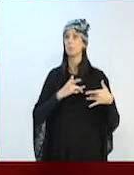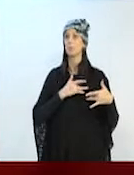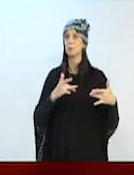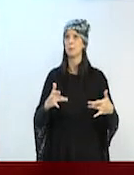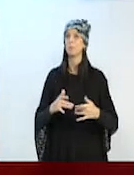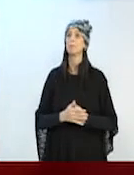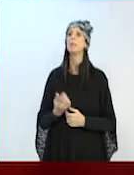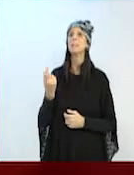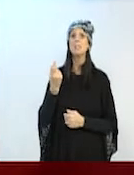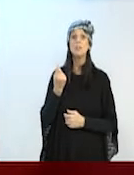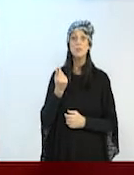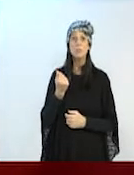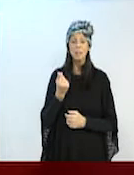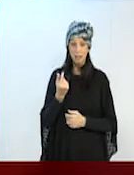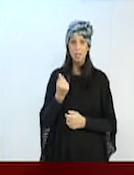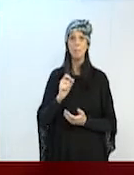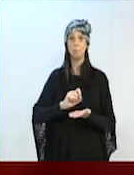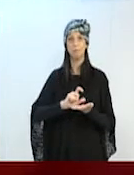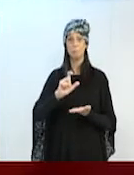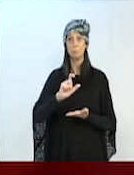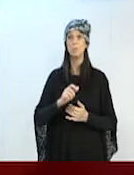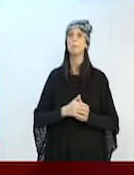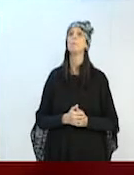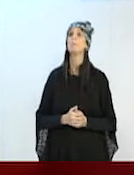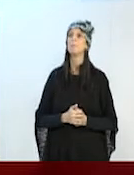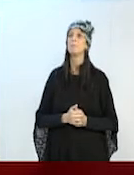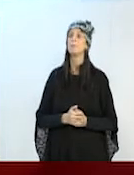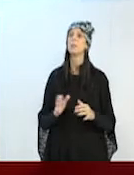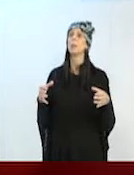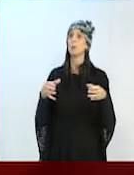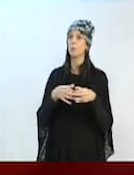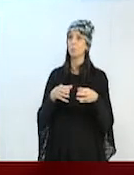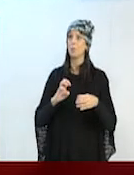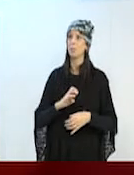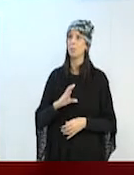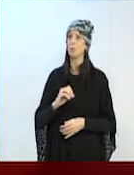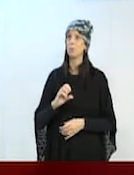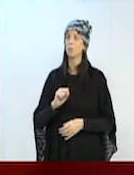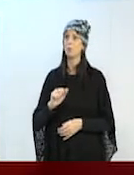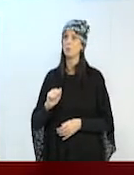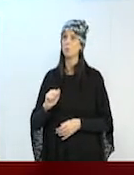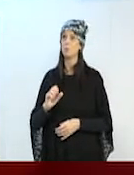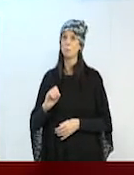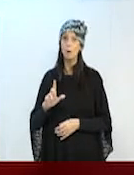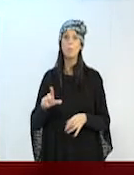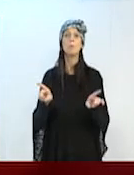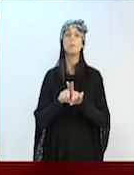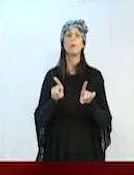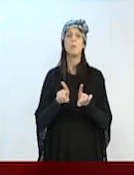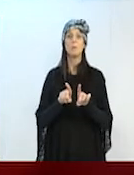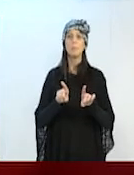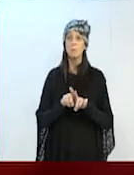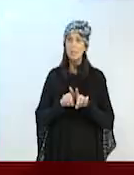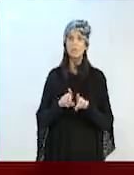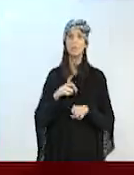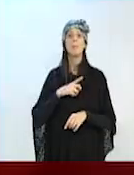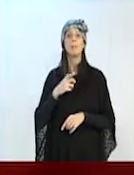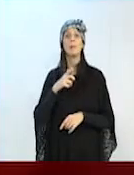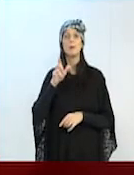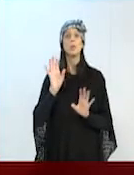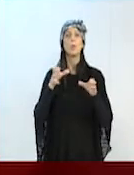Rotativo da Economia Solidária, gerido pela Vitrine Ecosol também, Verbo Tecer, que é um empreendimento de produção